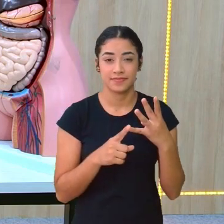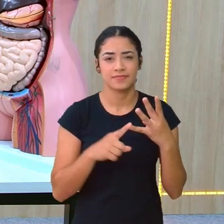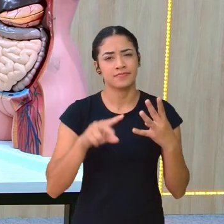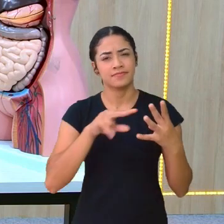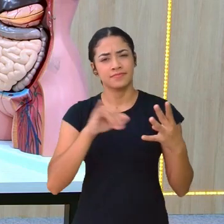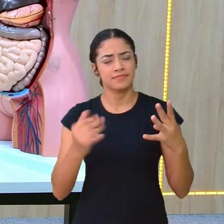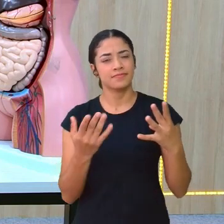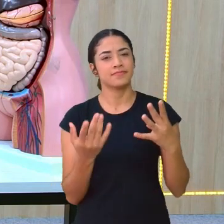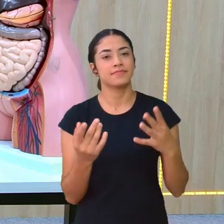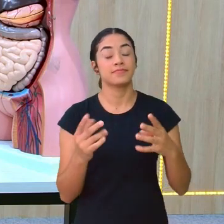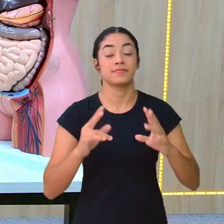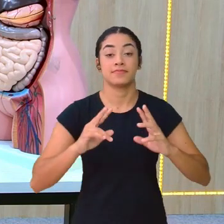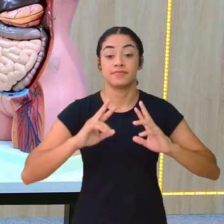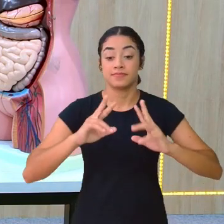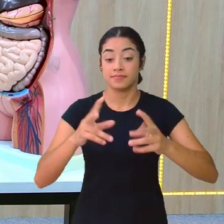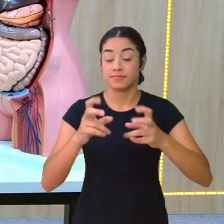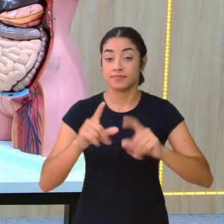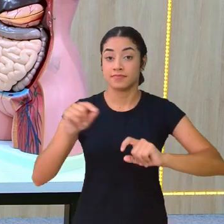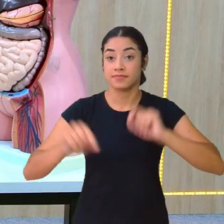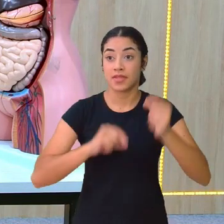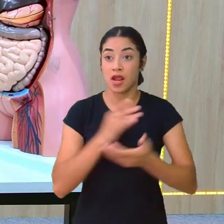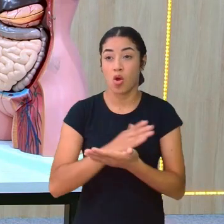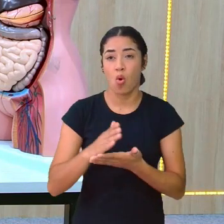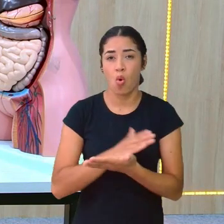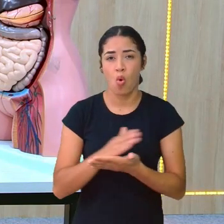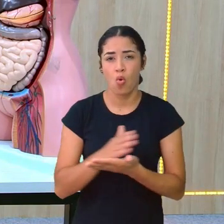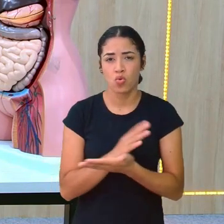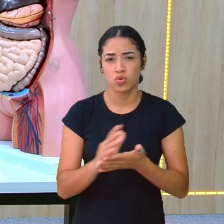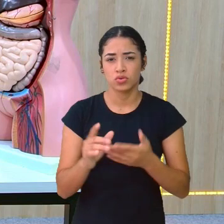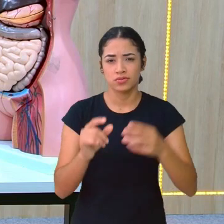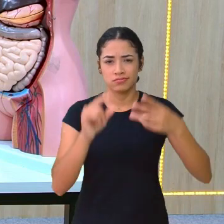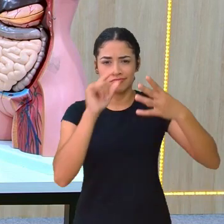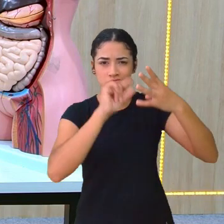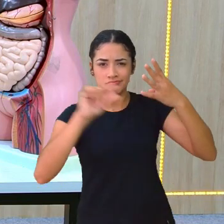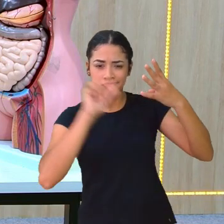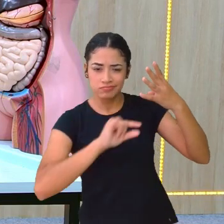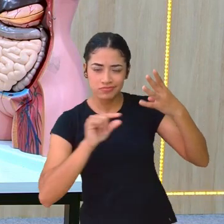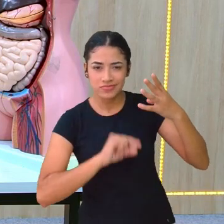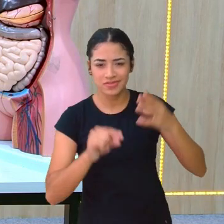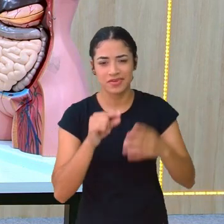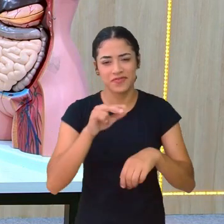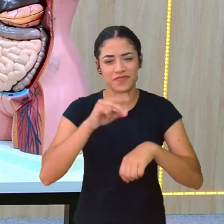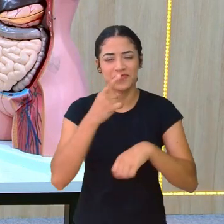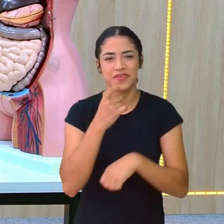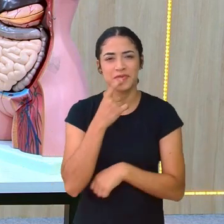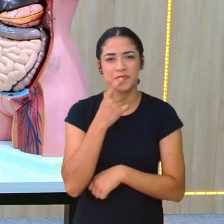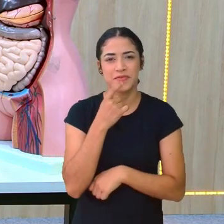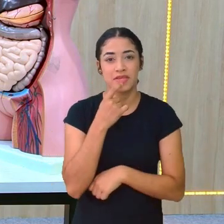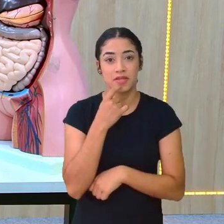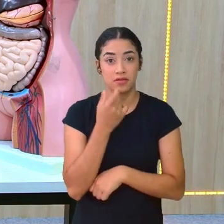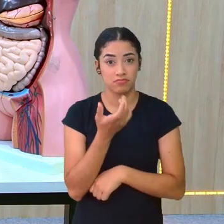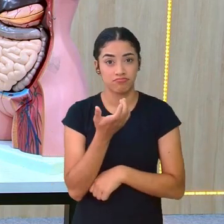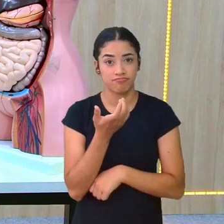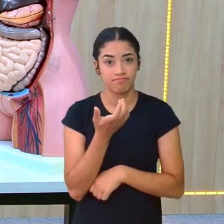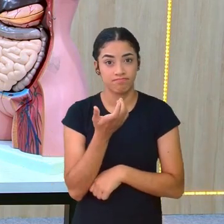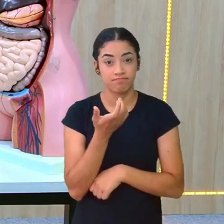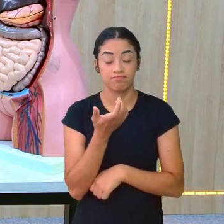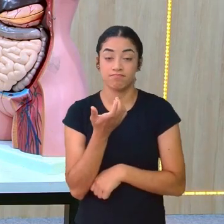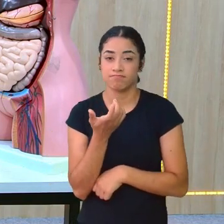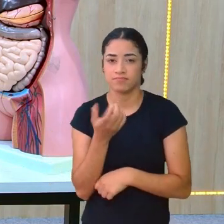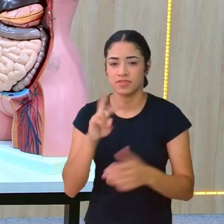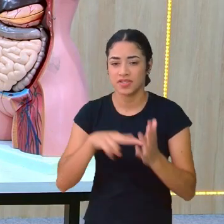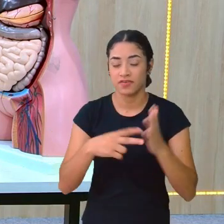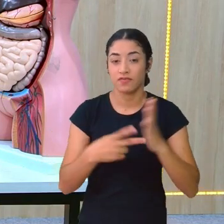que tem alguns órgãos que estão de vermelho. Eles são chamados de órgãos anexos. O alimento não